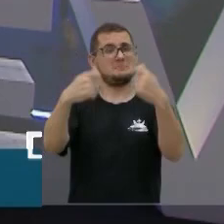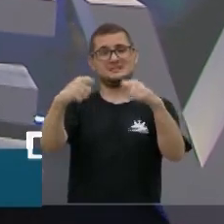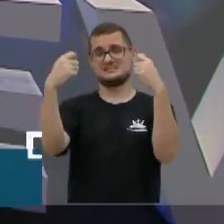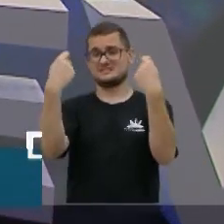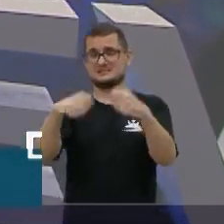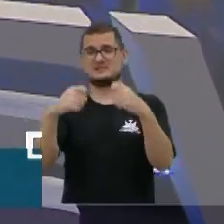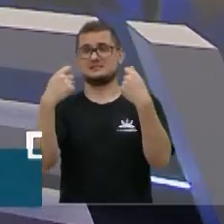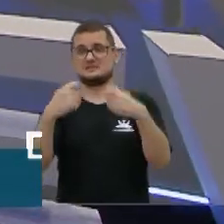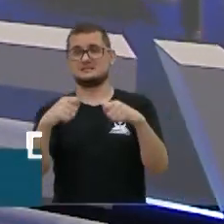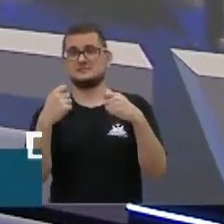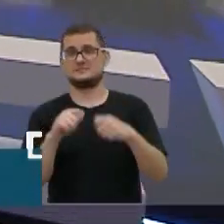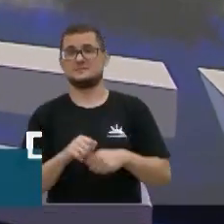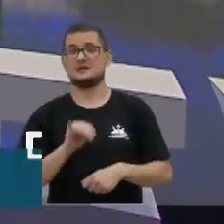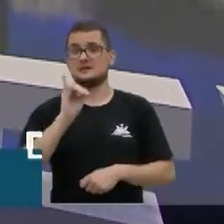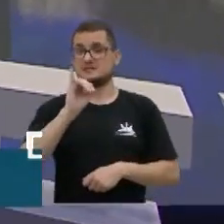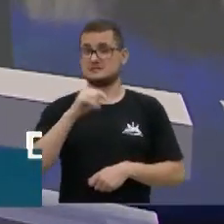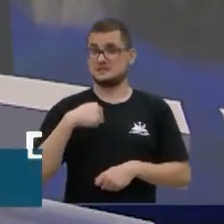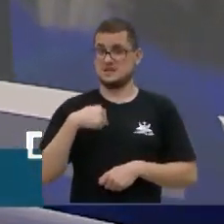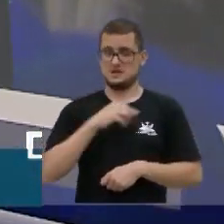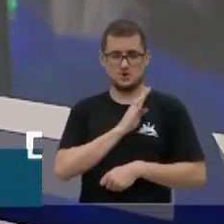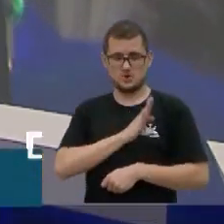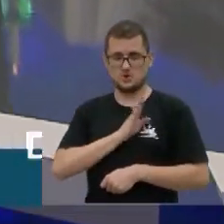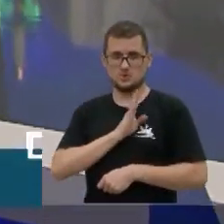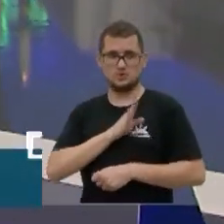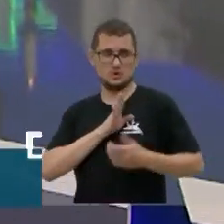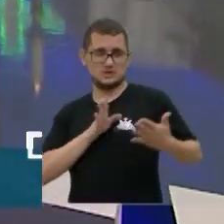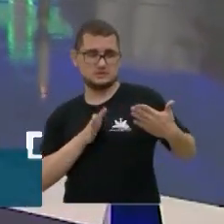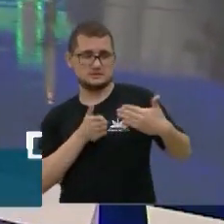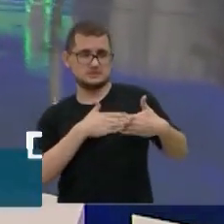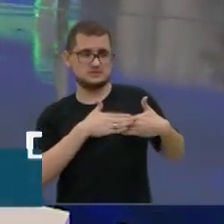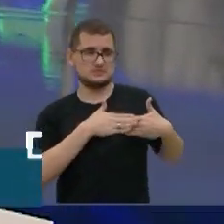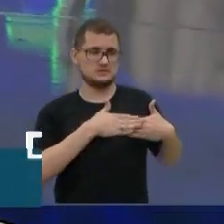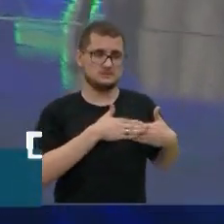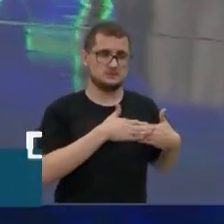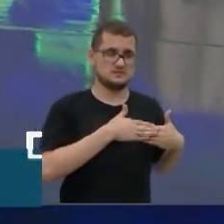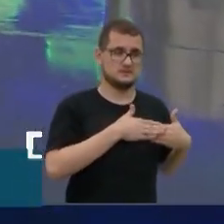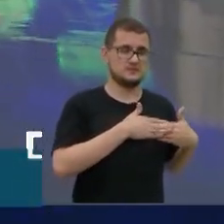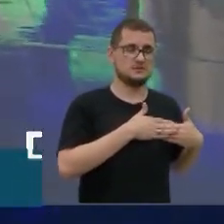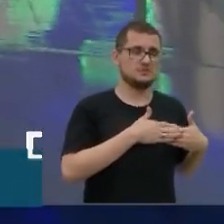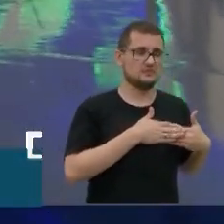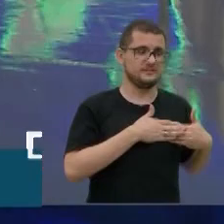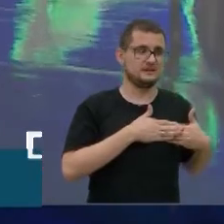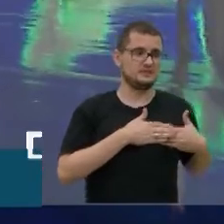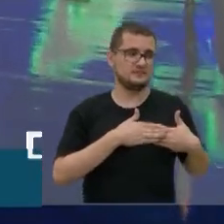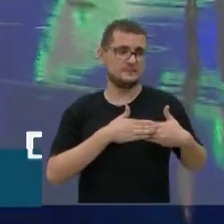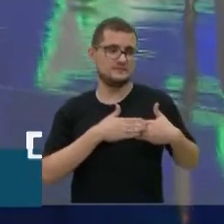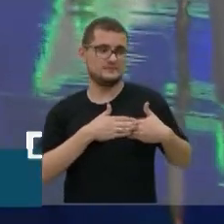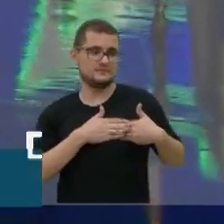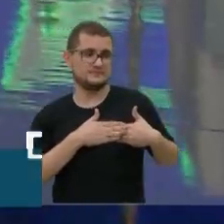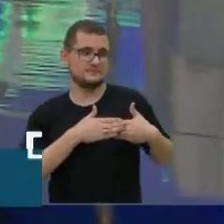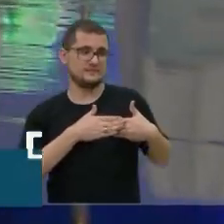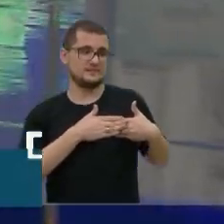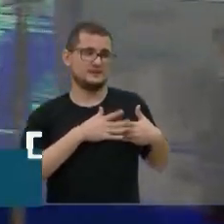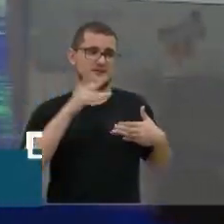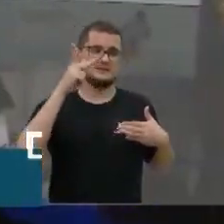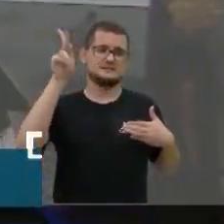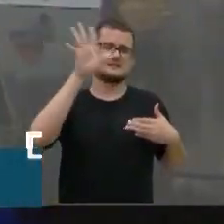Se eu fechei meu coração, eu fechei meu coração, teu amor